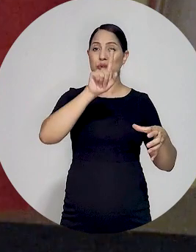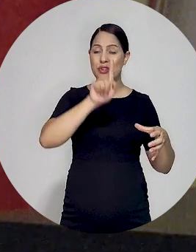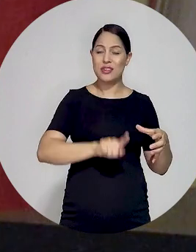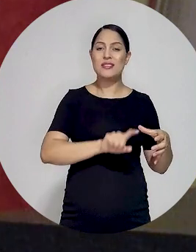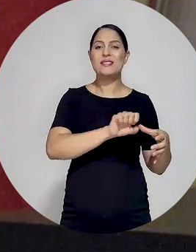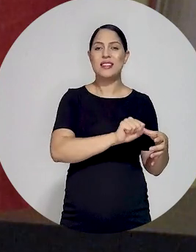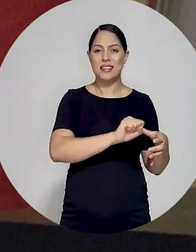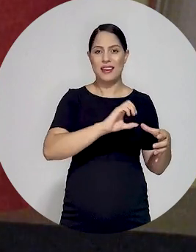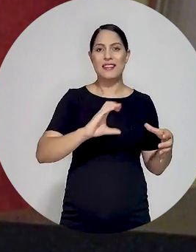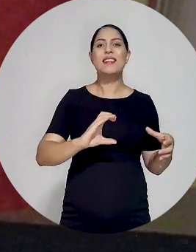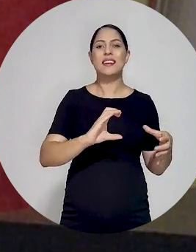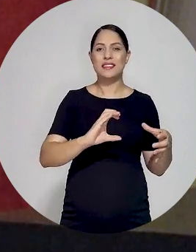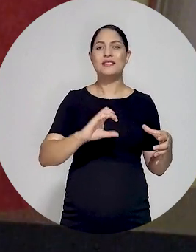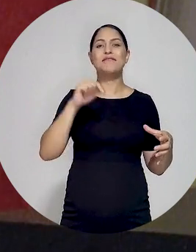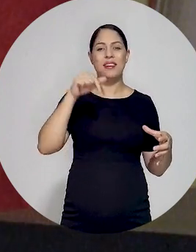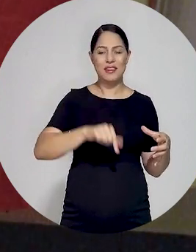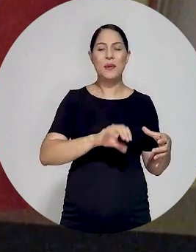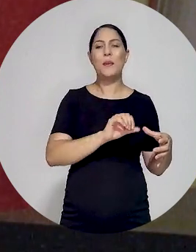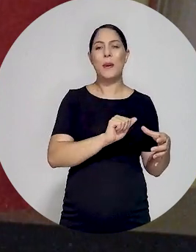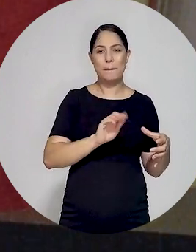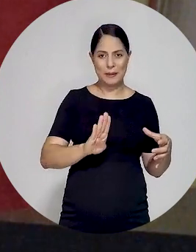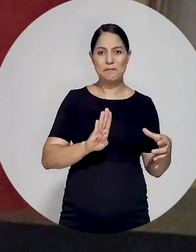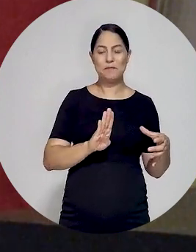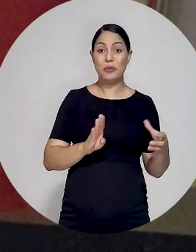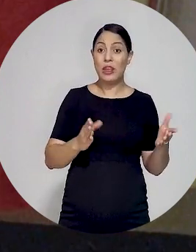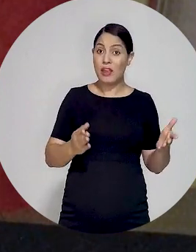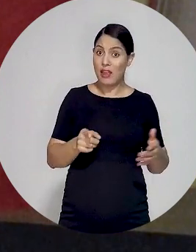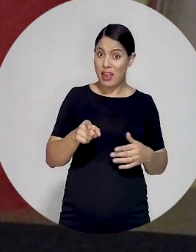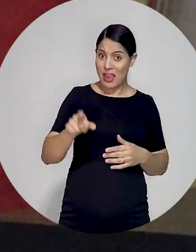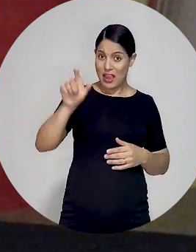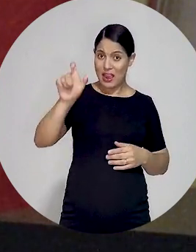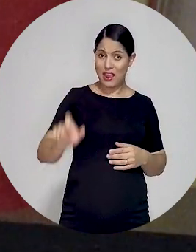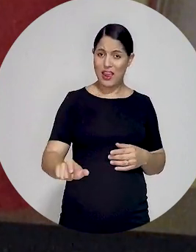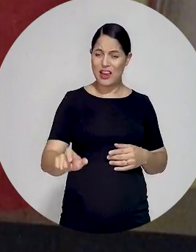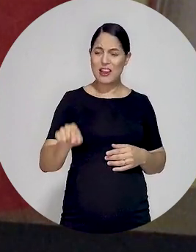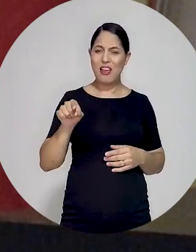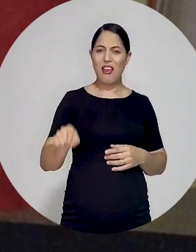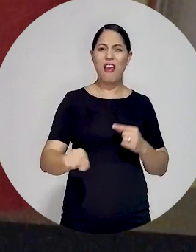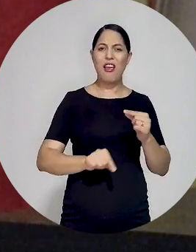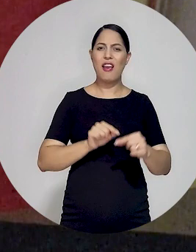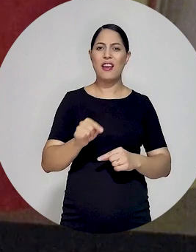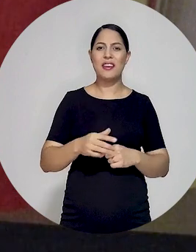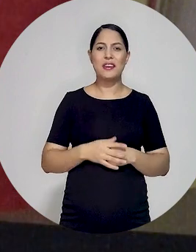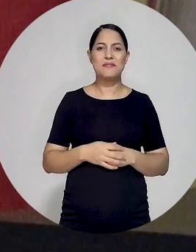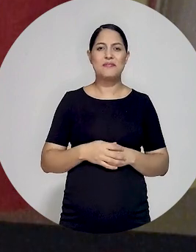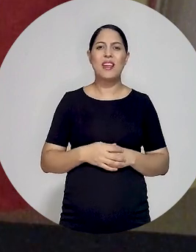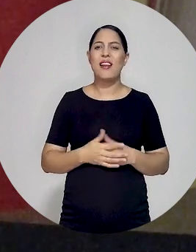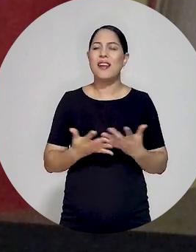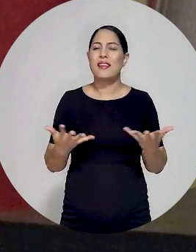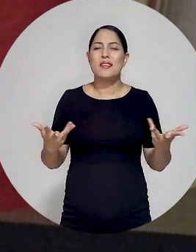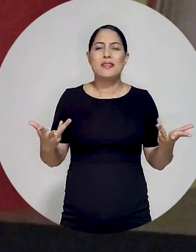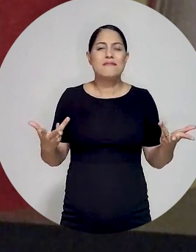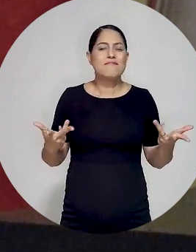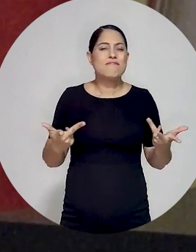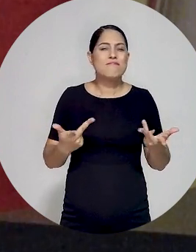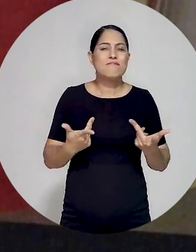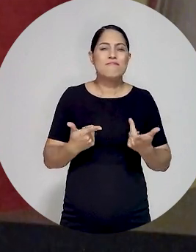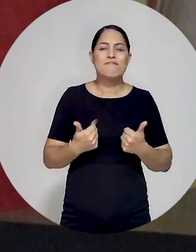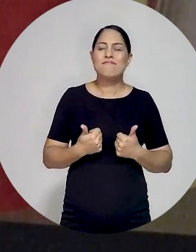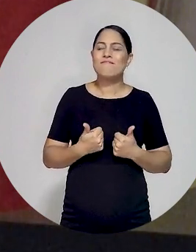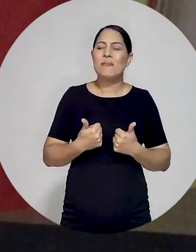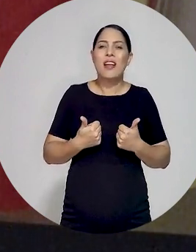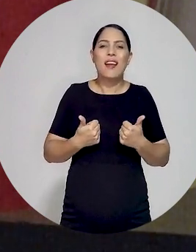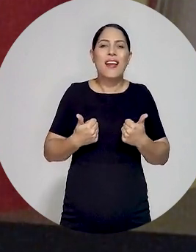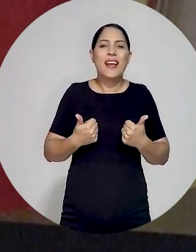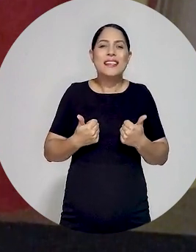time gestão de Santa Catarina, OAB de Santa Catarina. Ele tem um olhar humanizado, ele tem um